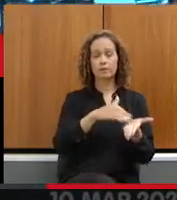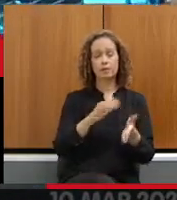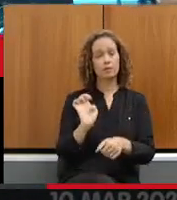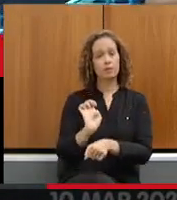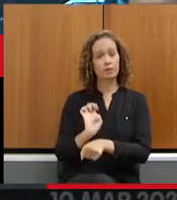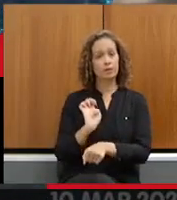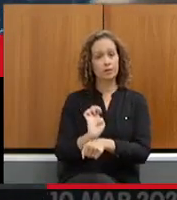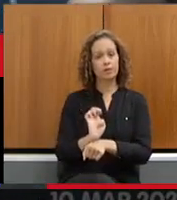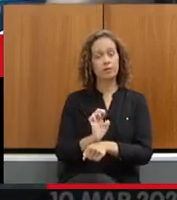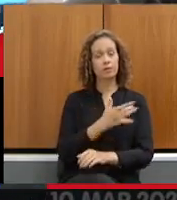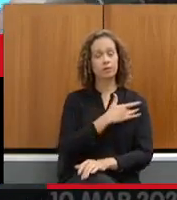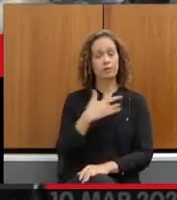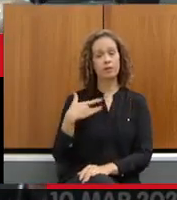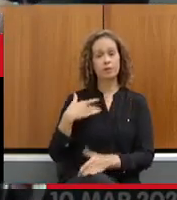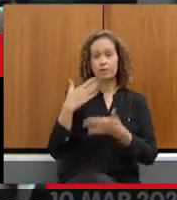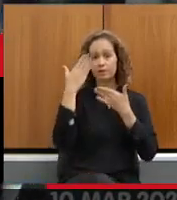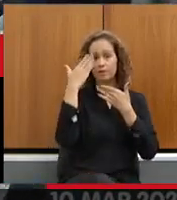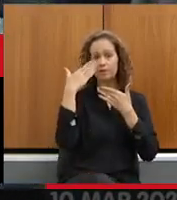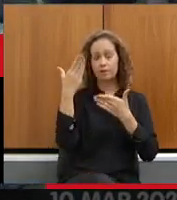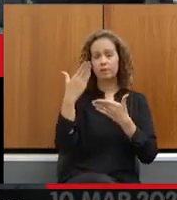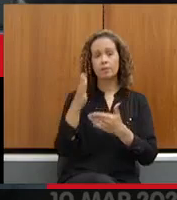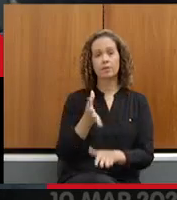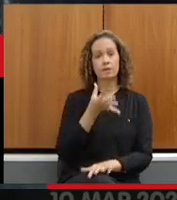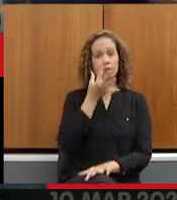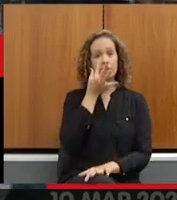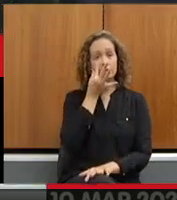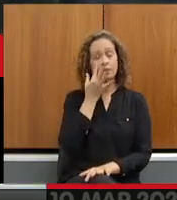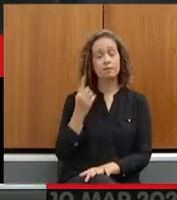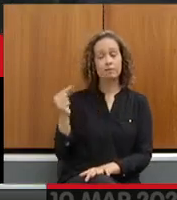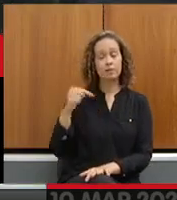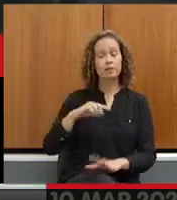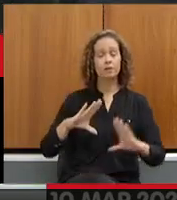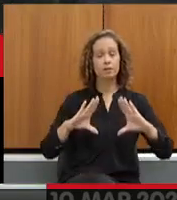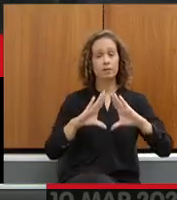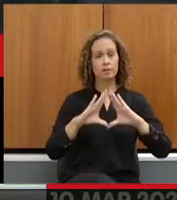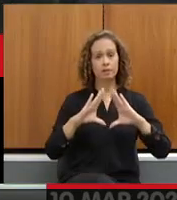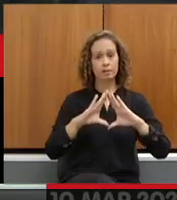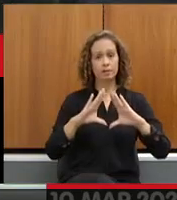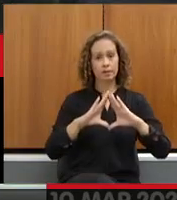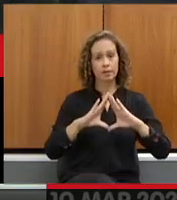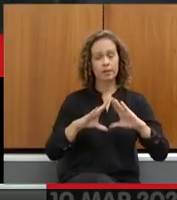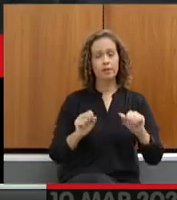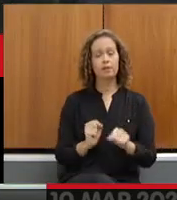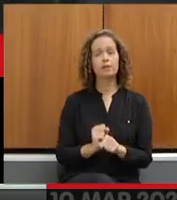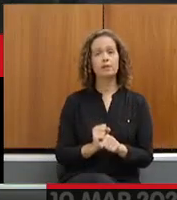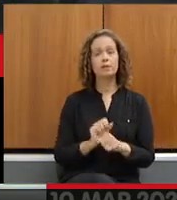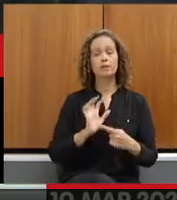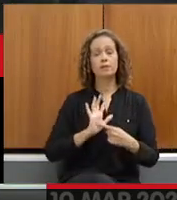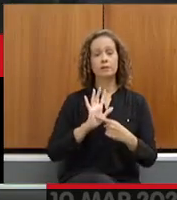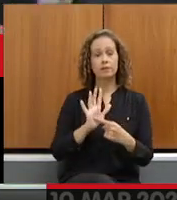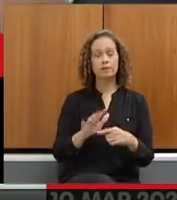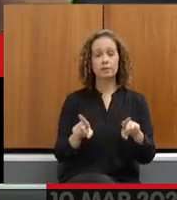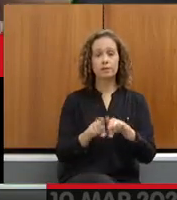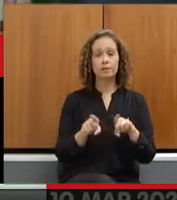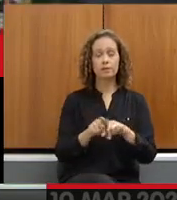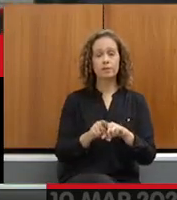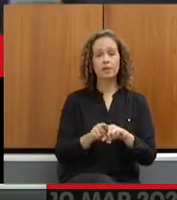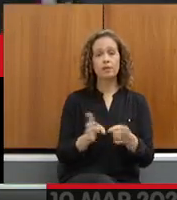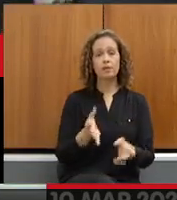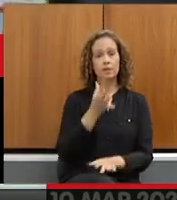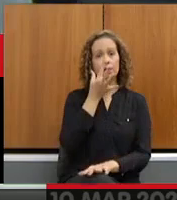de saúde a quem agradecemos pela presença nesta casa e registramos também a presença